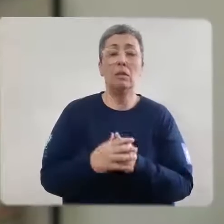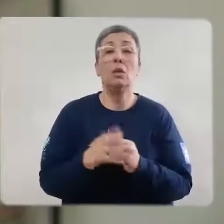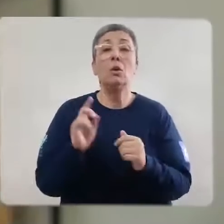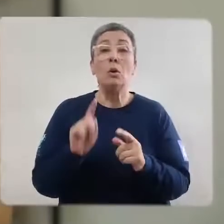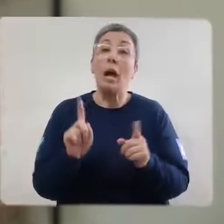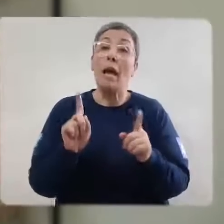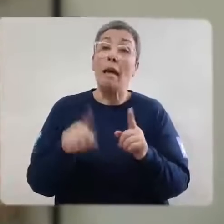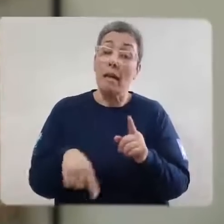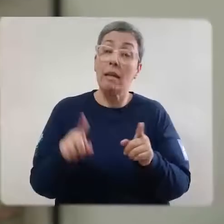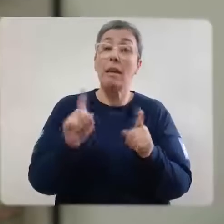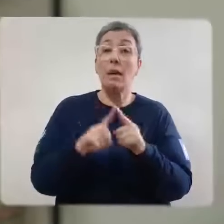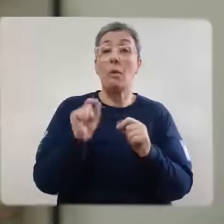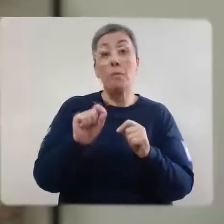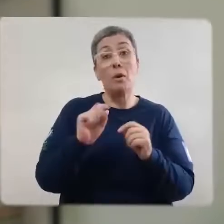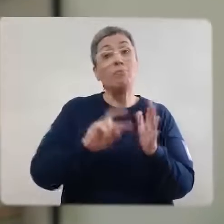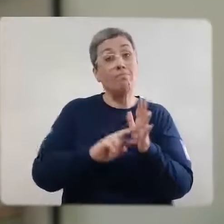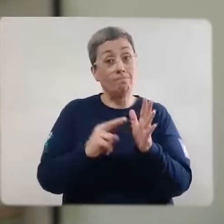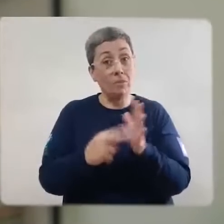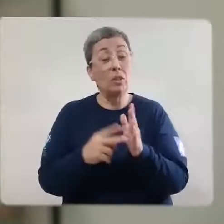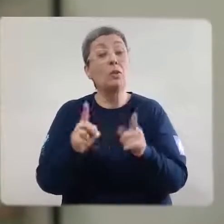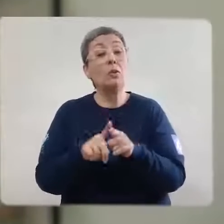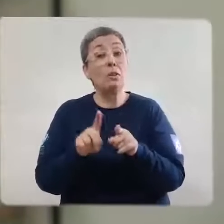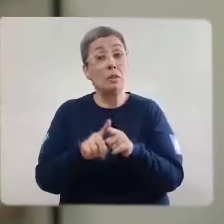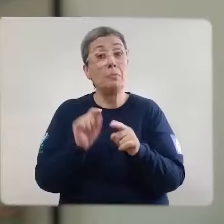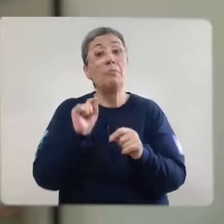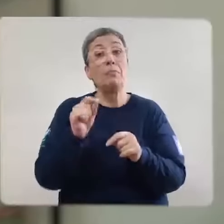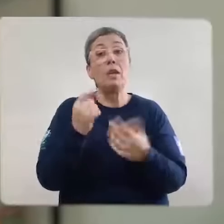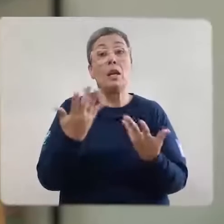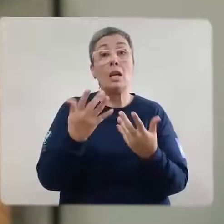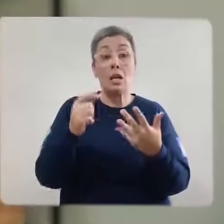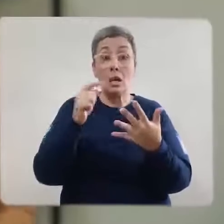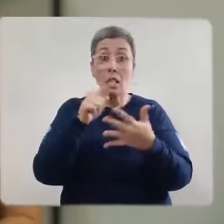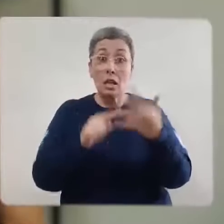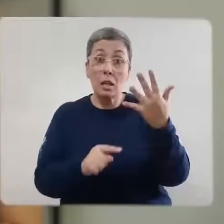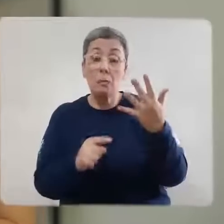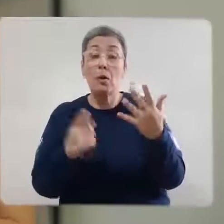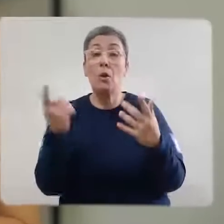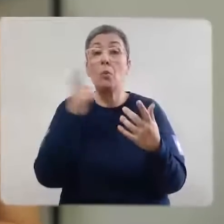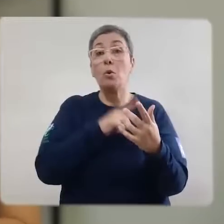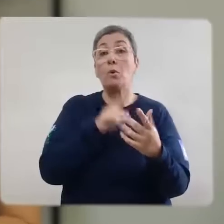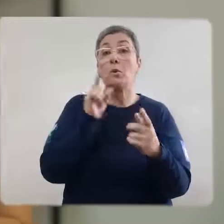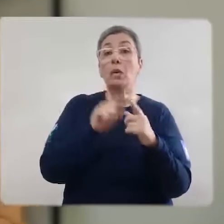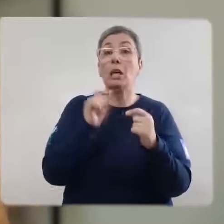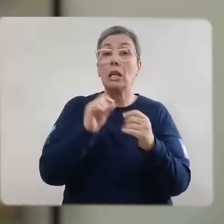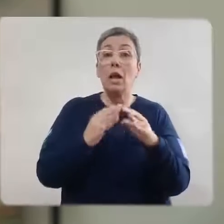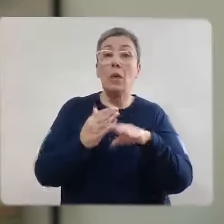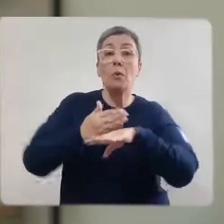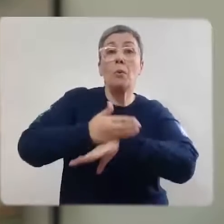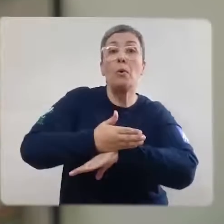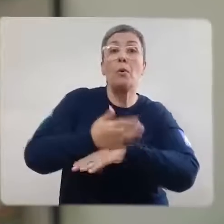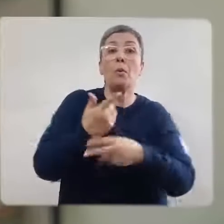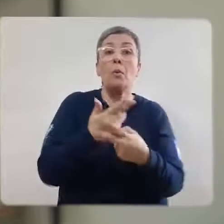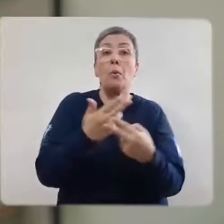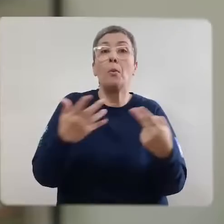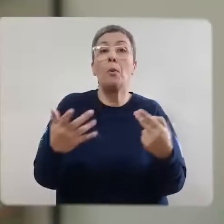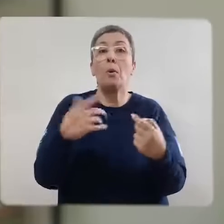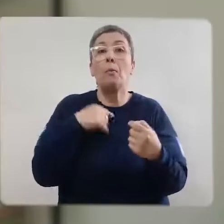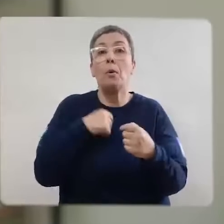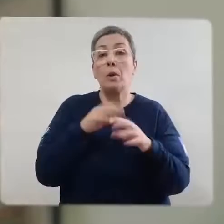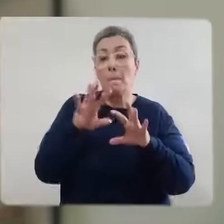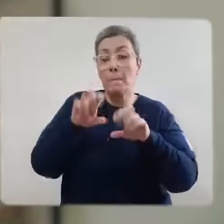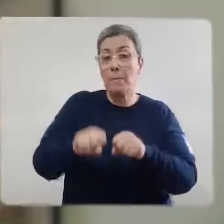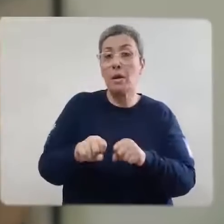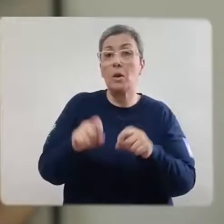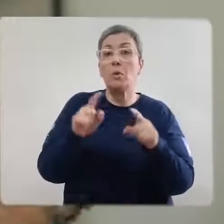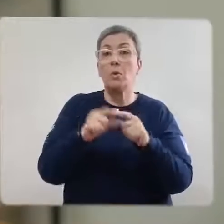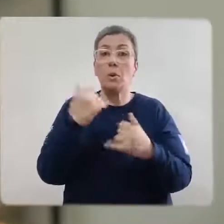atividade. Então, isso é uma questão também, né? E as questões tangíveis. Então, ele quer ter acesso a alguma coisa que ele